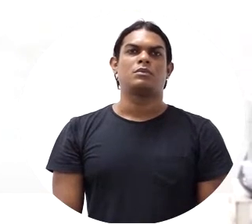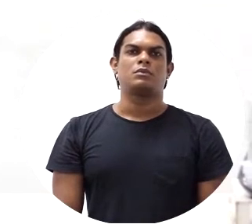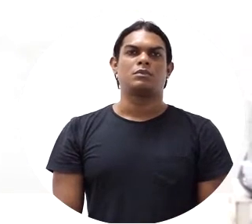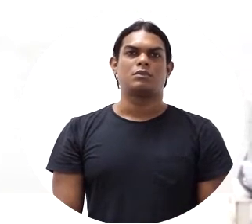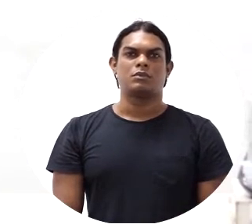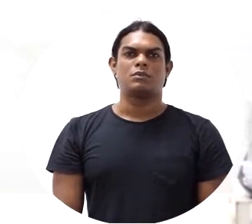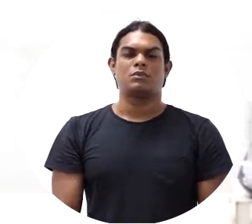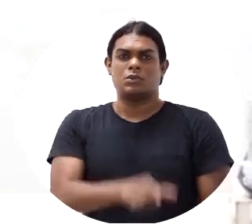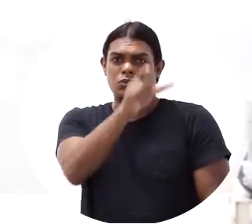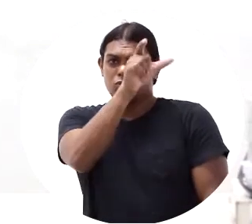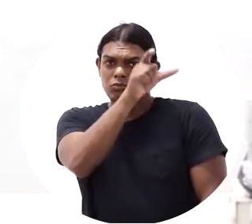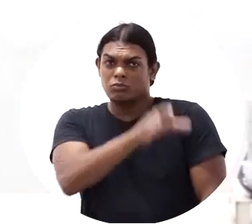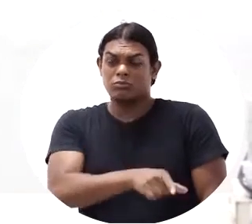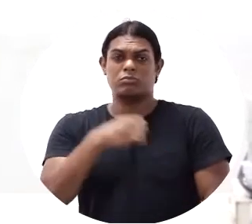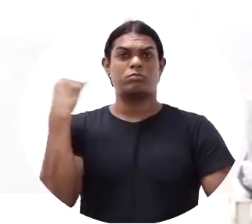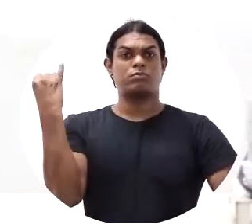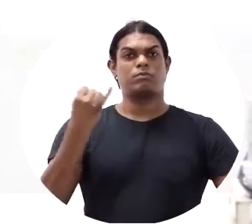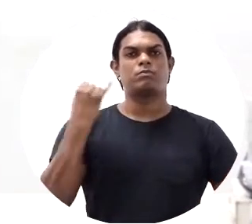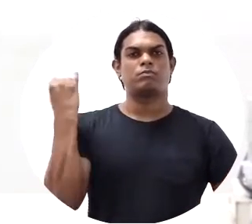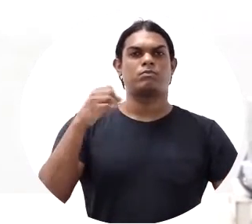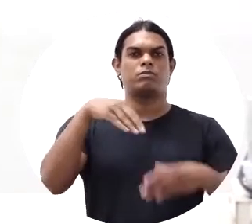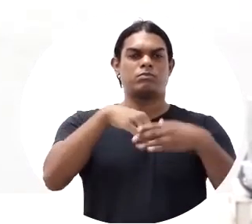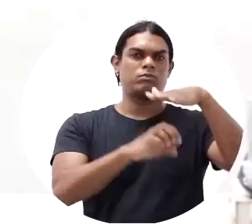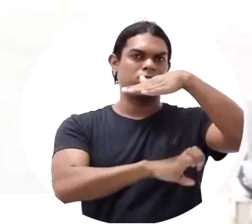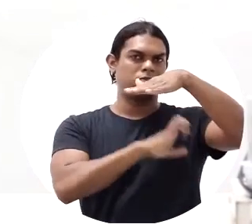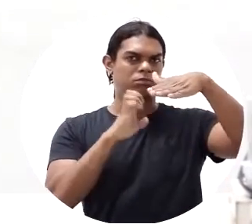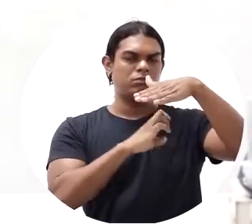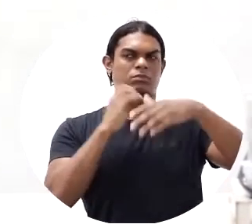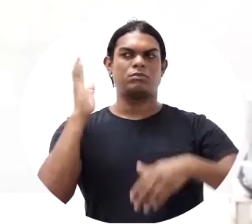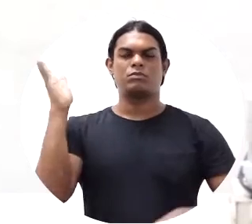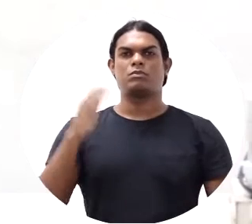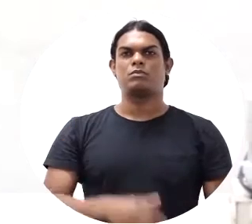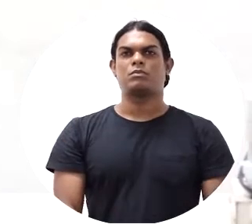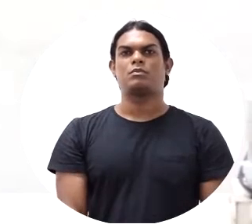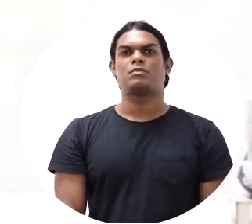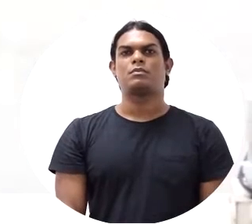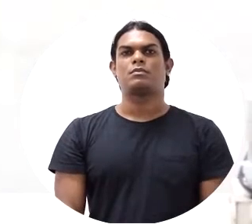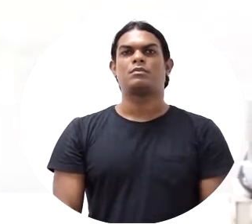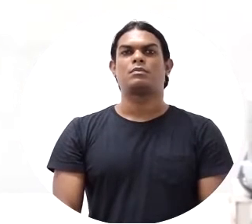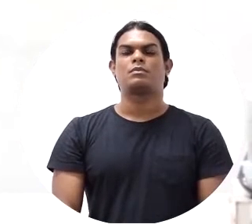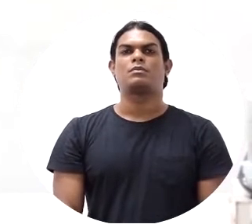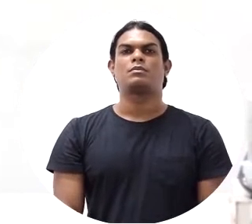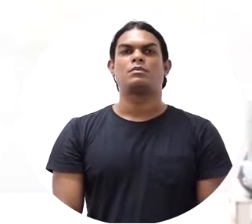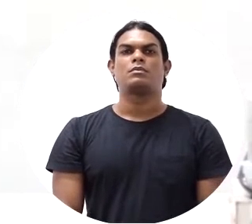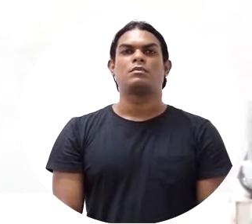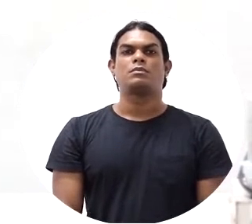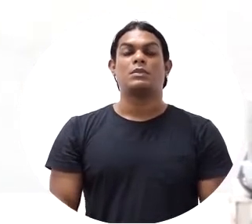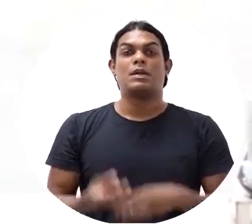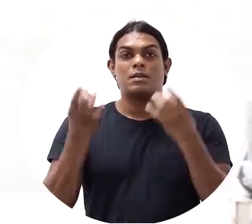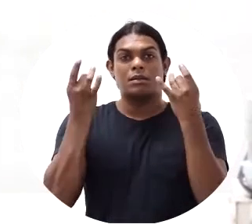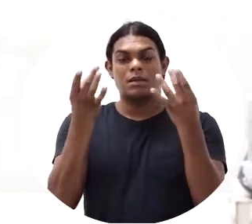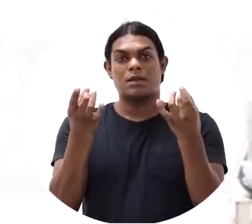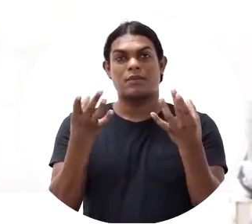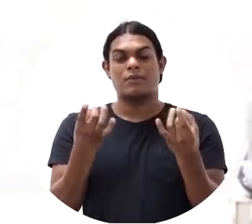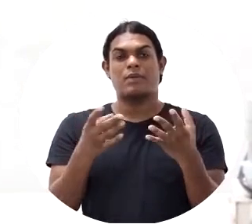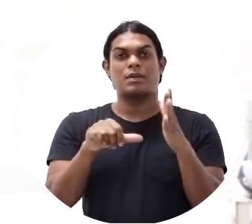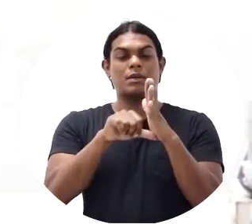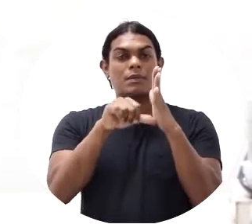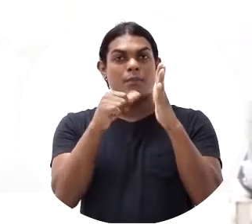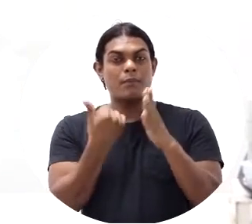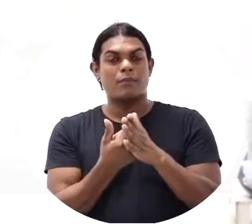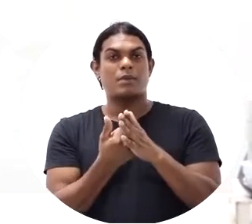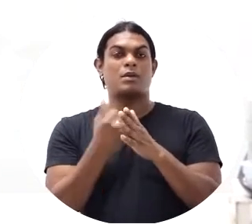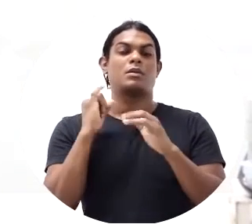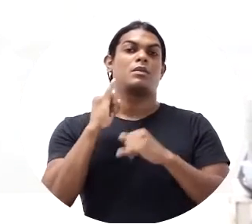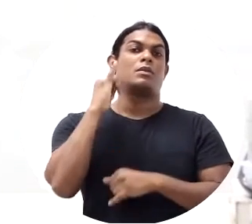cliente. Então, o cliente aqui vai ser o nosso rei. Na previsão de vendas, uma das primeiras informações utilizadas